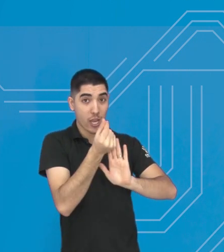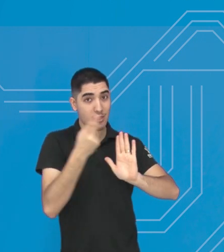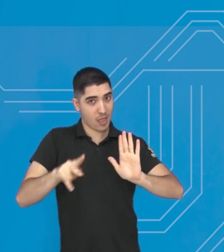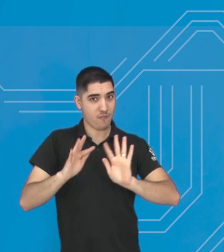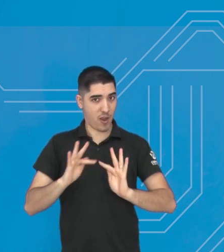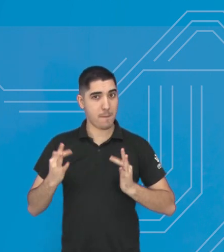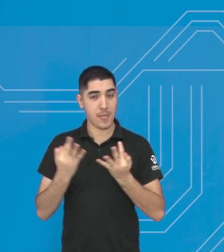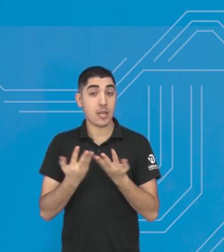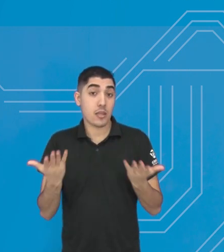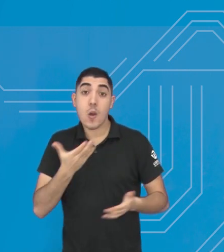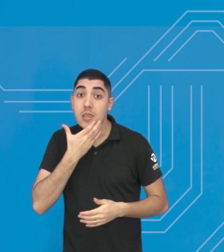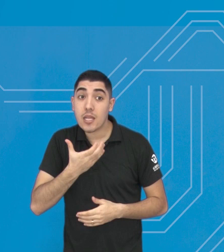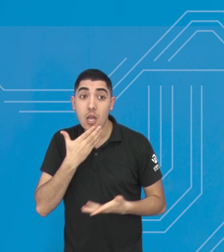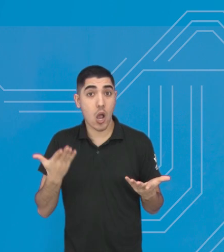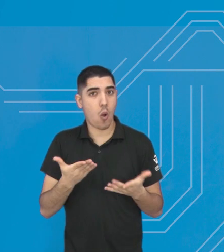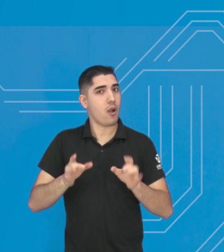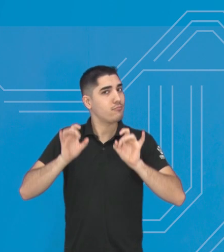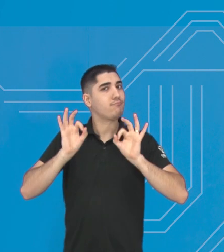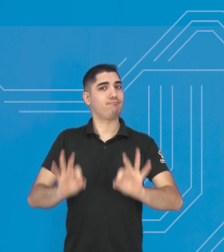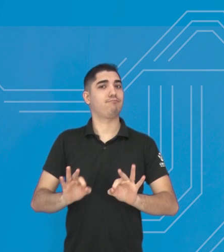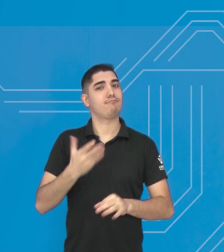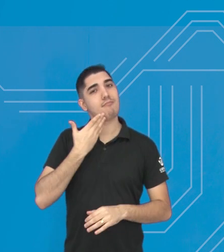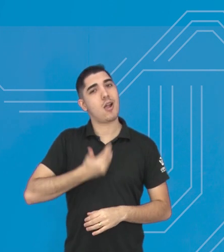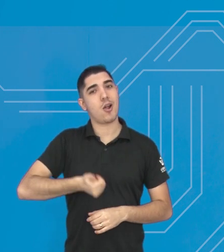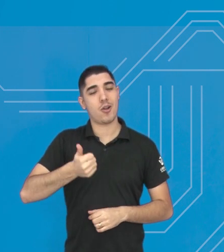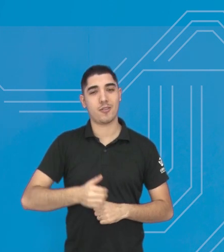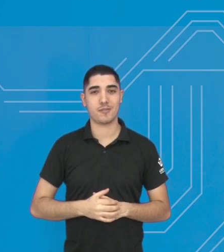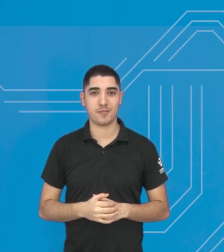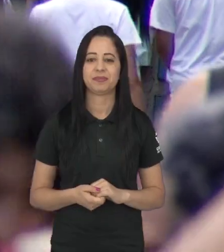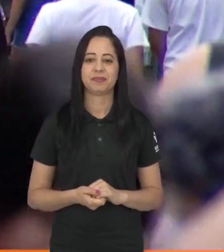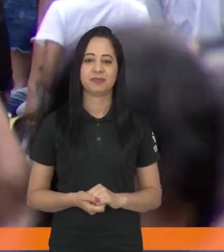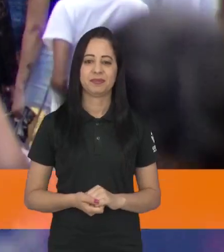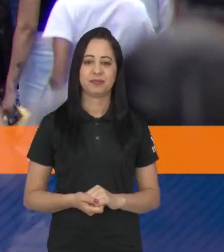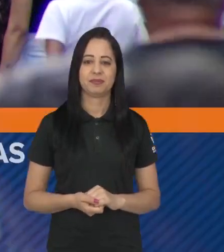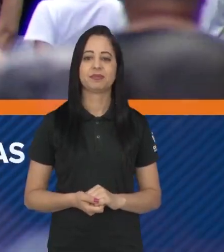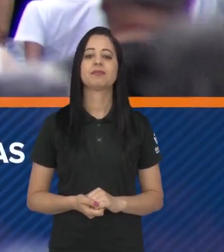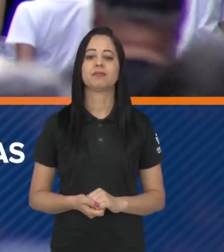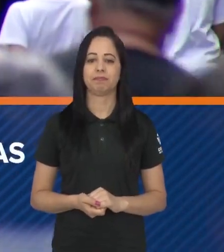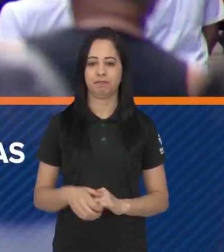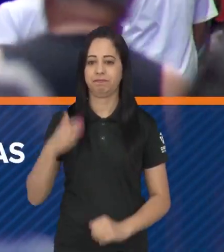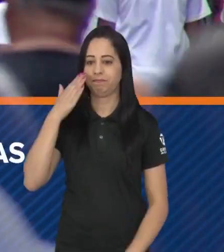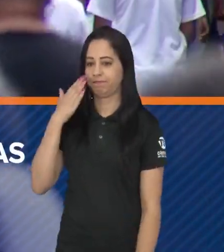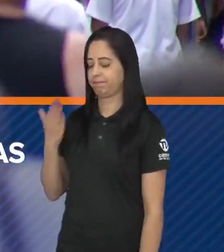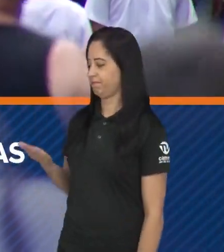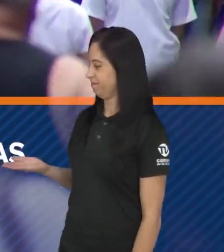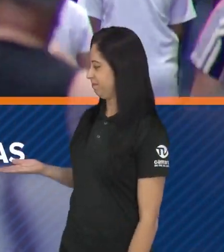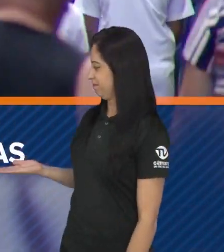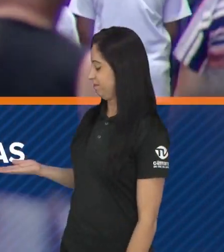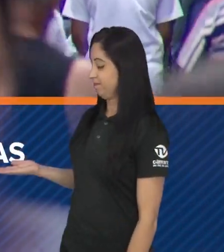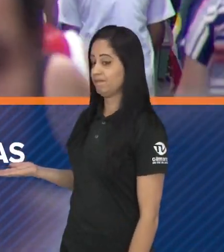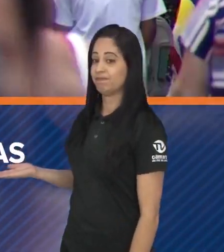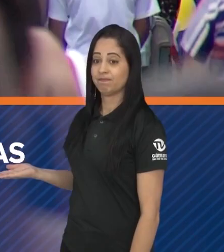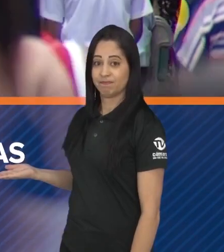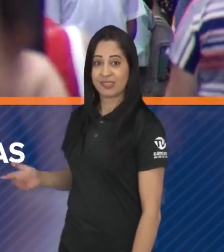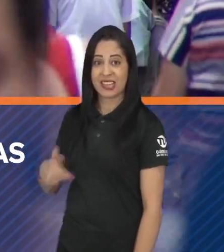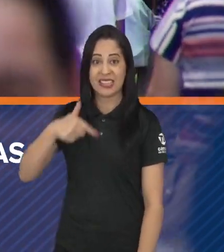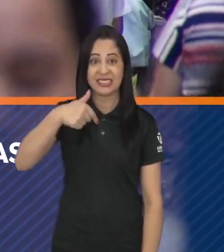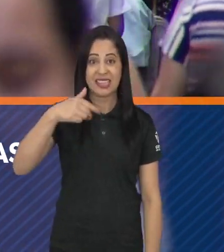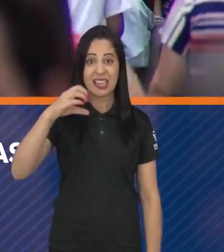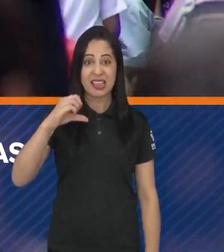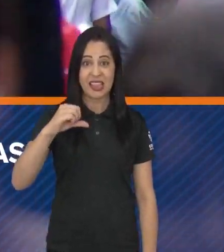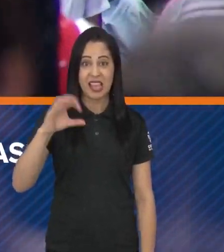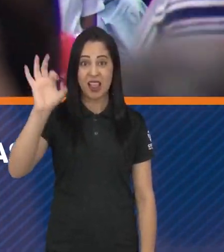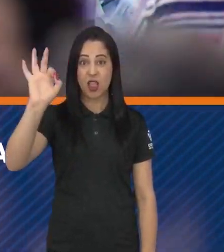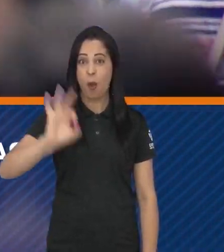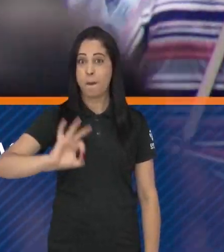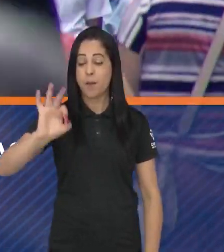familiar. E o Natal é uma época muito boa para colocar isso em prática. O endividamento atingiu quase 79%